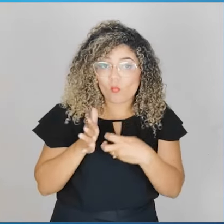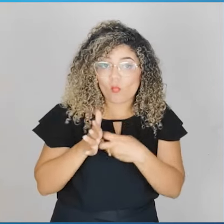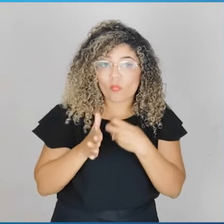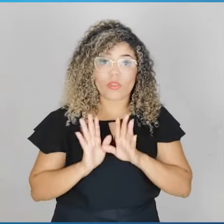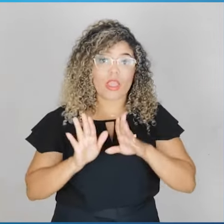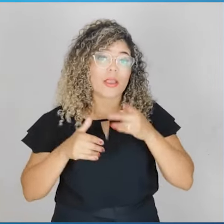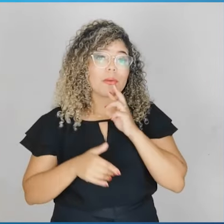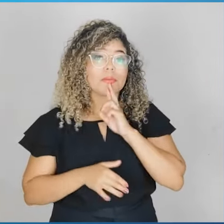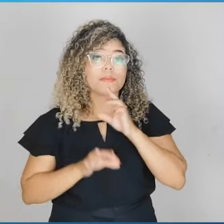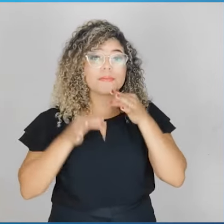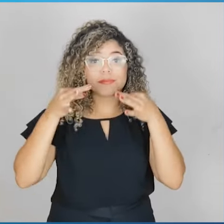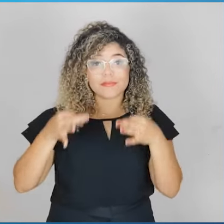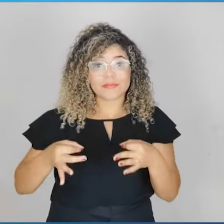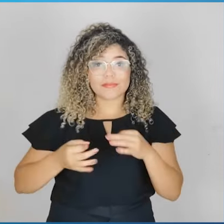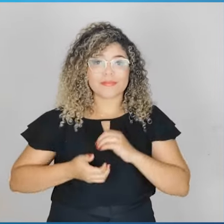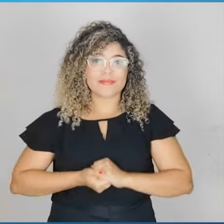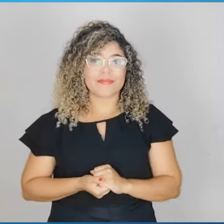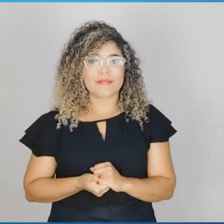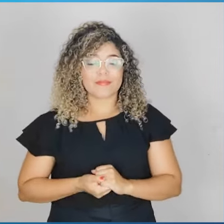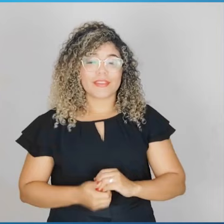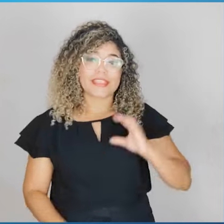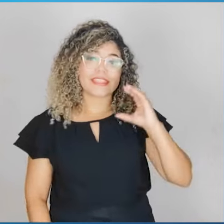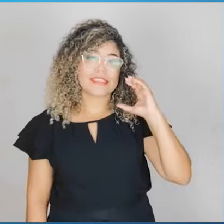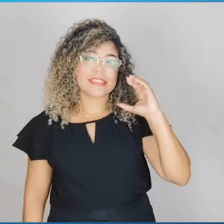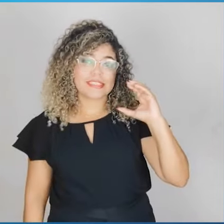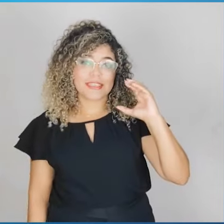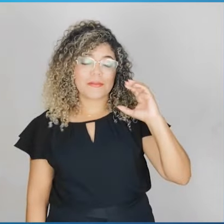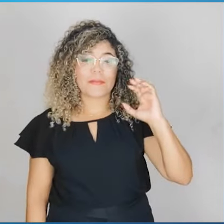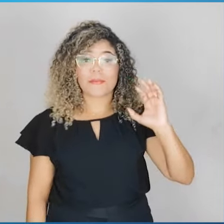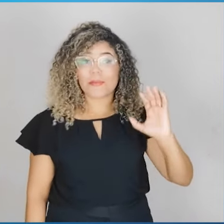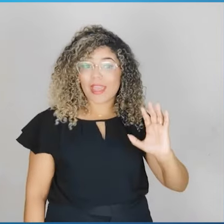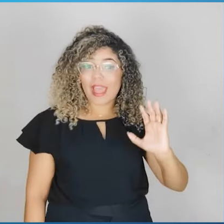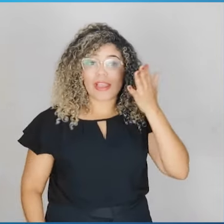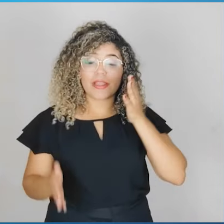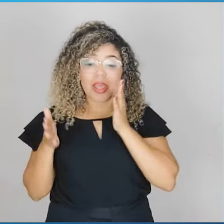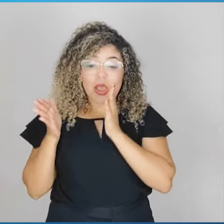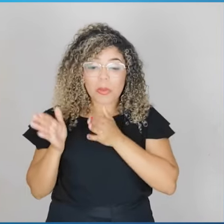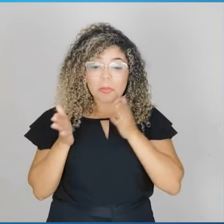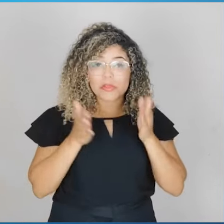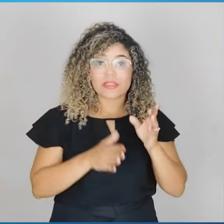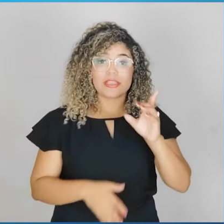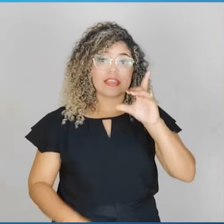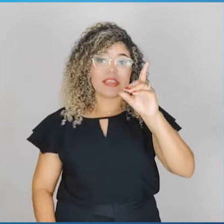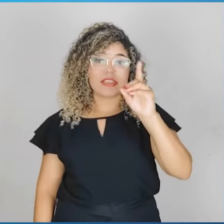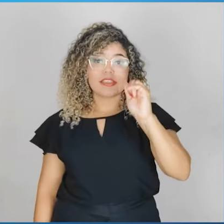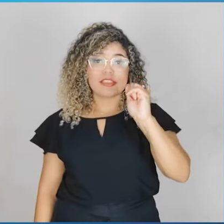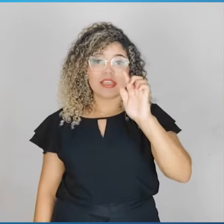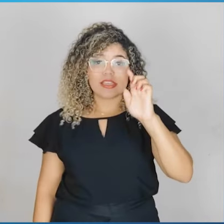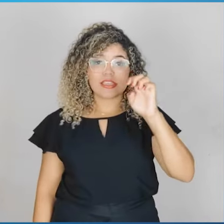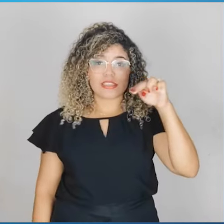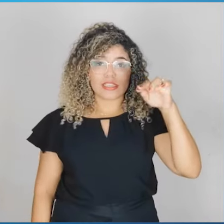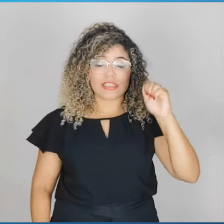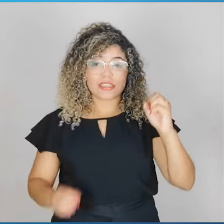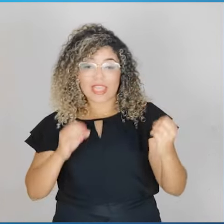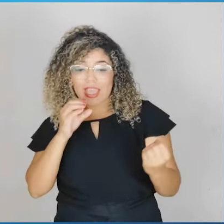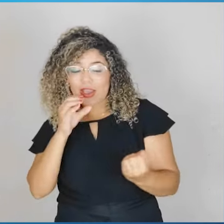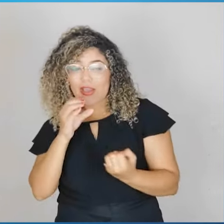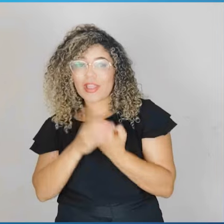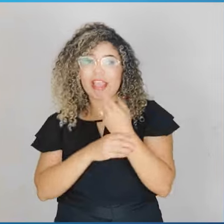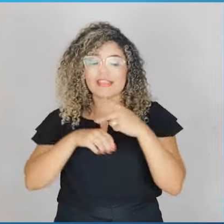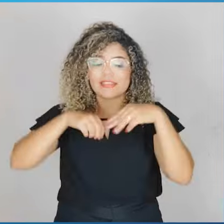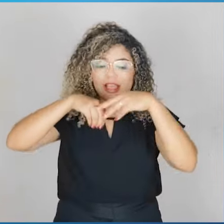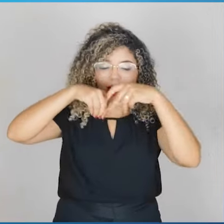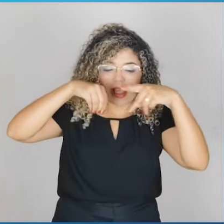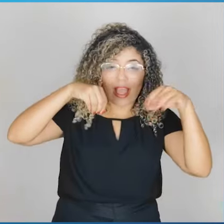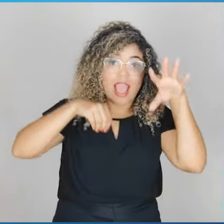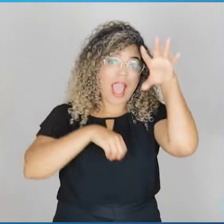nossa resposta? Letra C, ocorre durante o processo de diagênese com a formação das rochas sedimentares. Aprendemos,